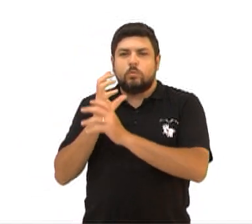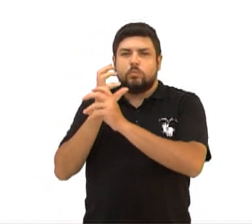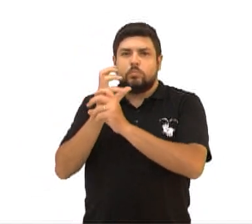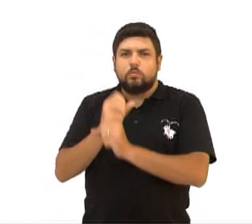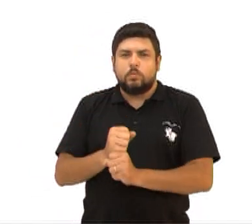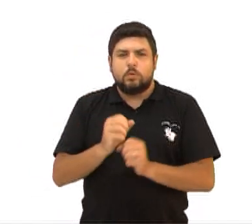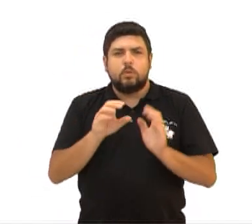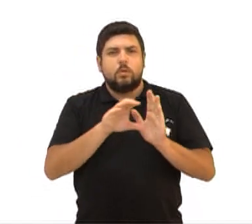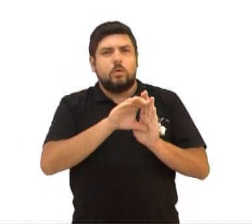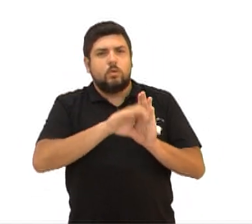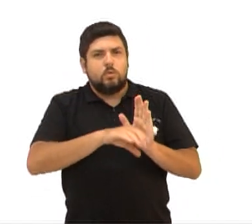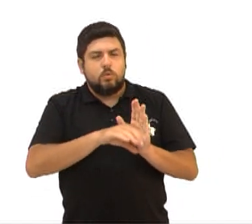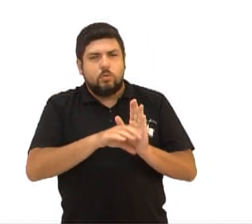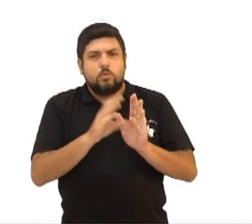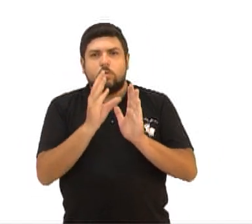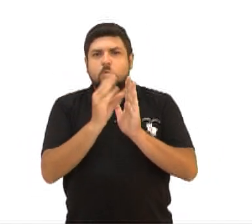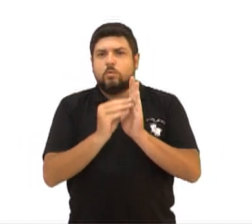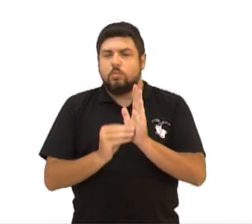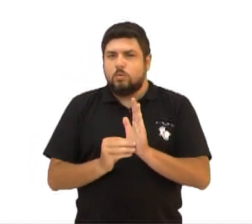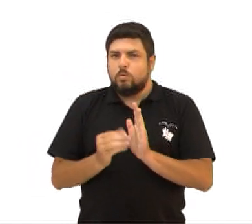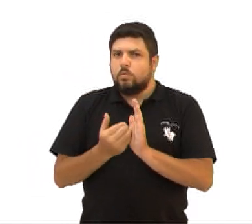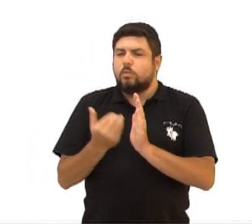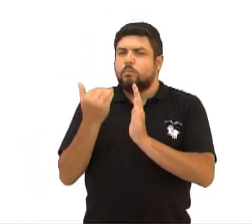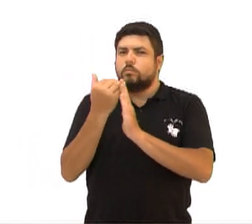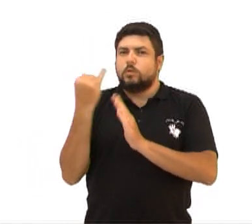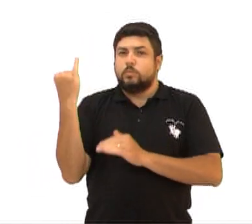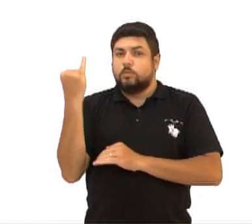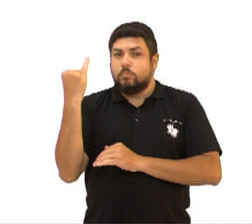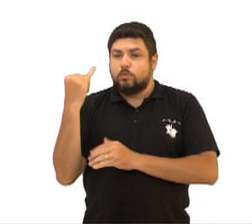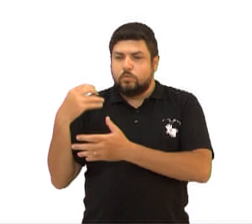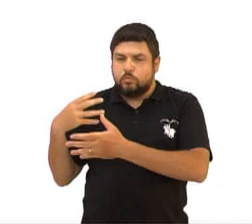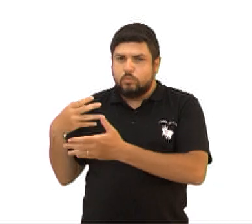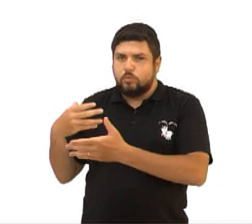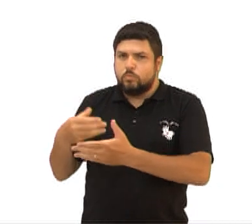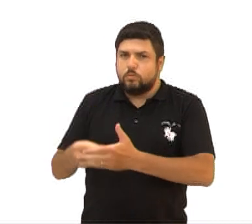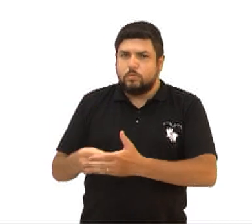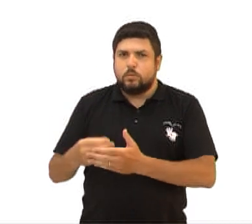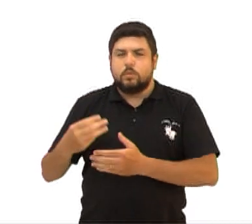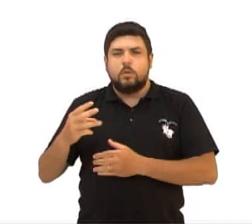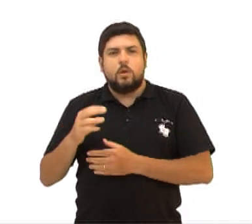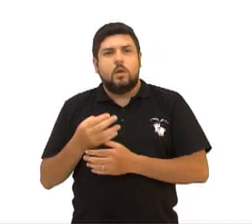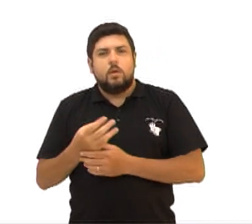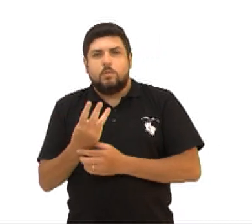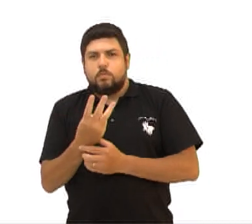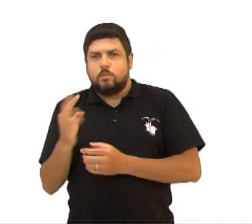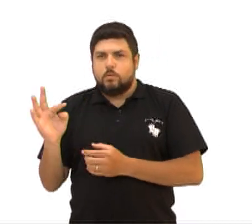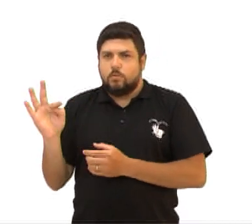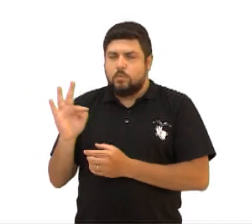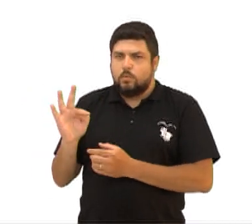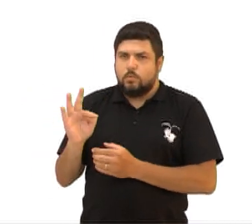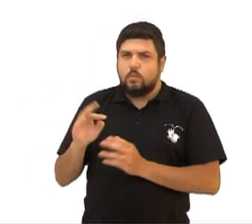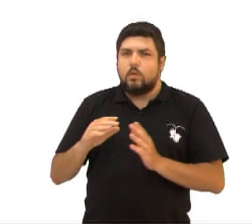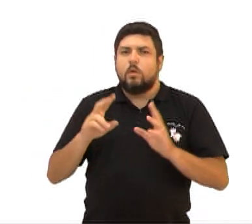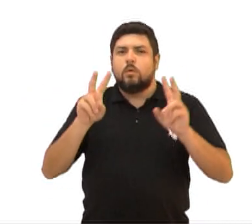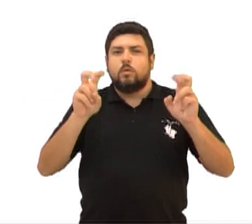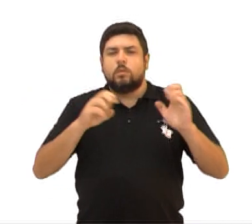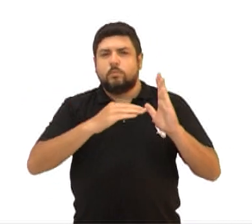conceitos e conteúdos mais importantes de todo esse trimestre que nós tivemos sobre estética.